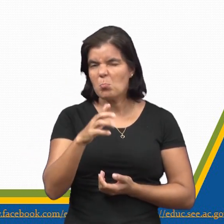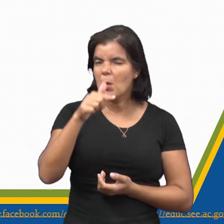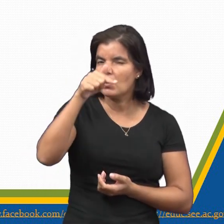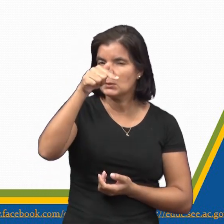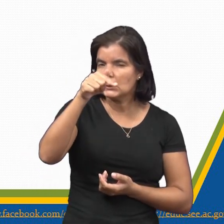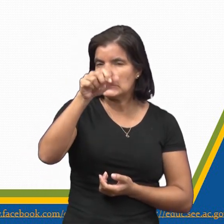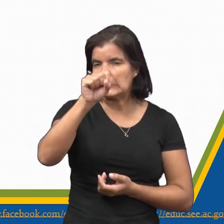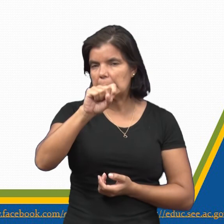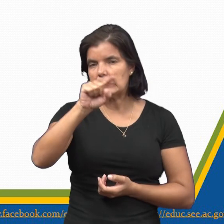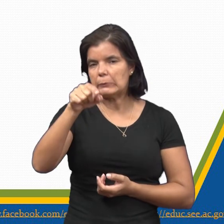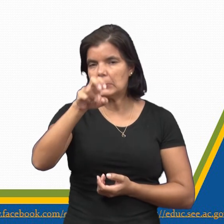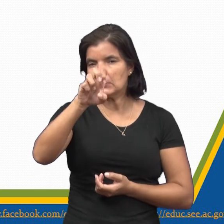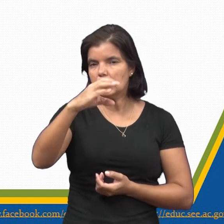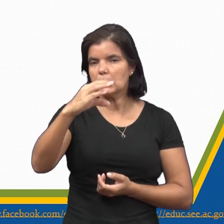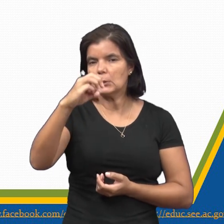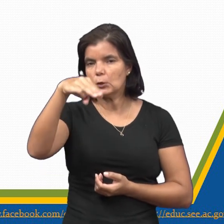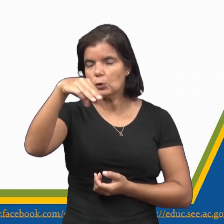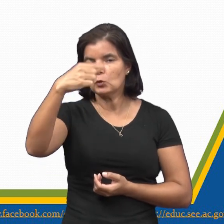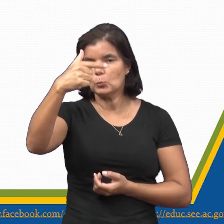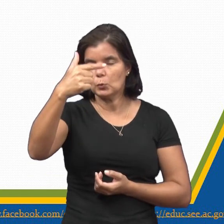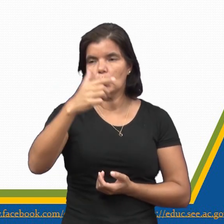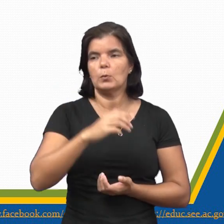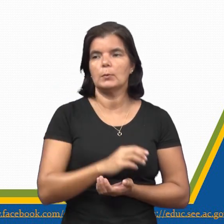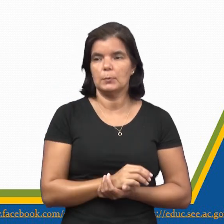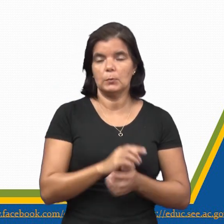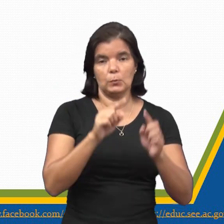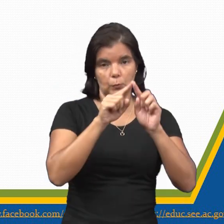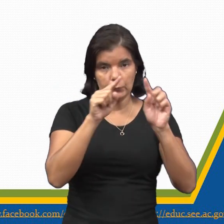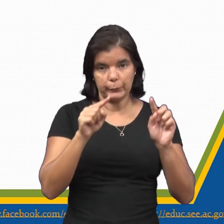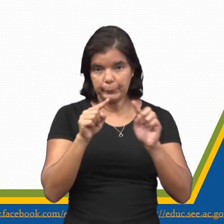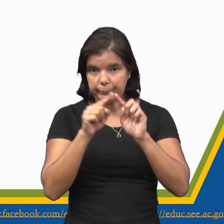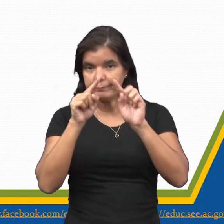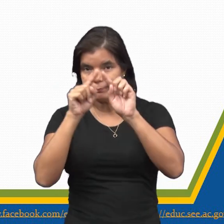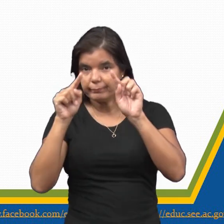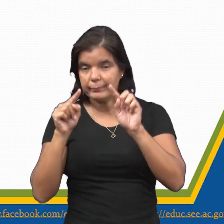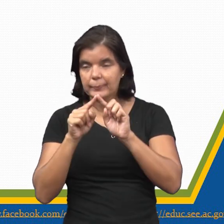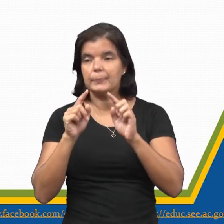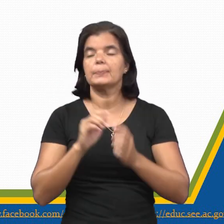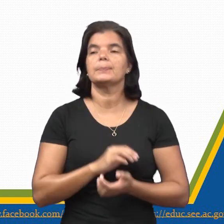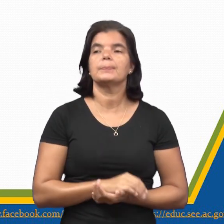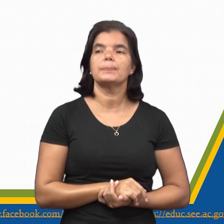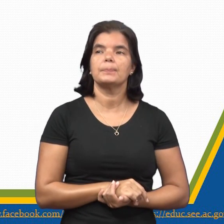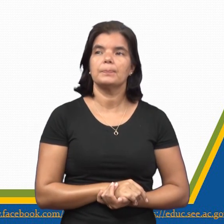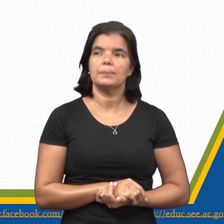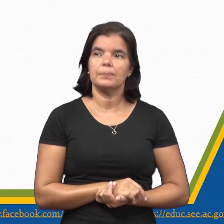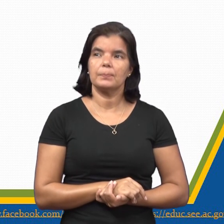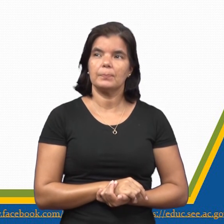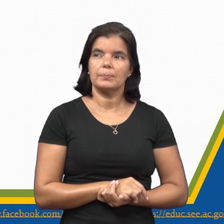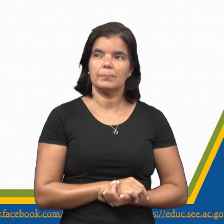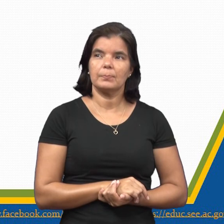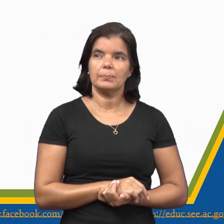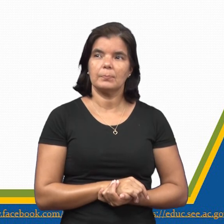Aproximadamente 78,5 centímetros quadradinhos com 1 centímetro de lado. 1 centímetro quadrado, tá?